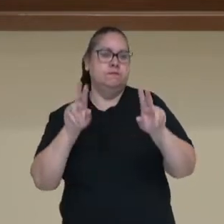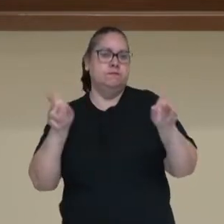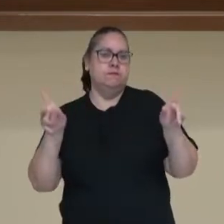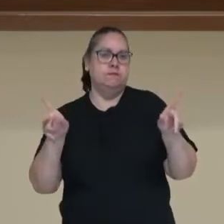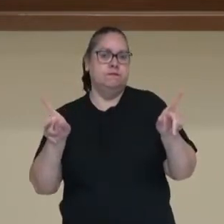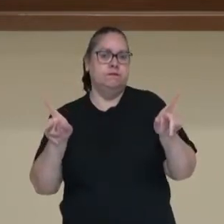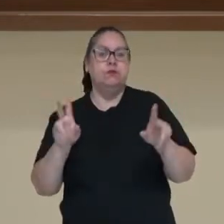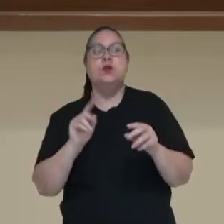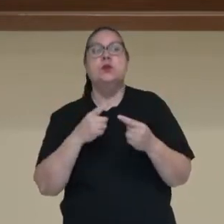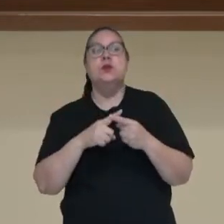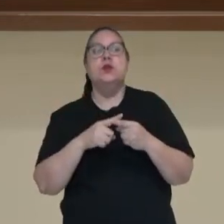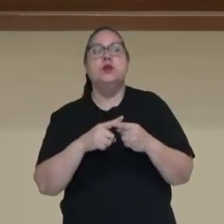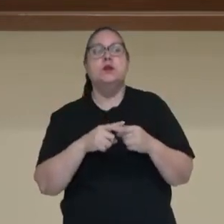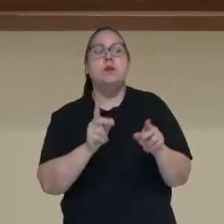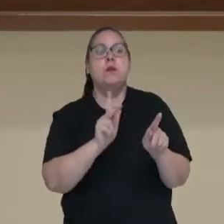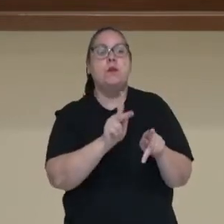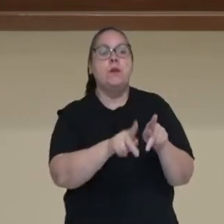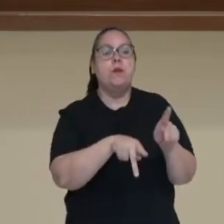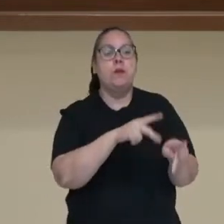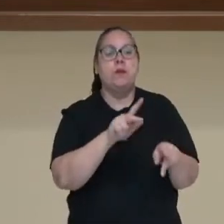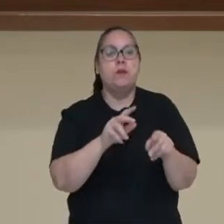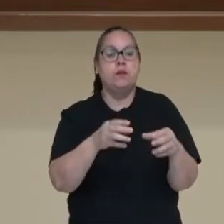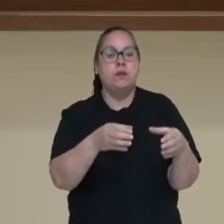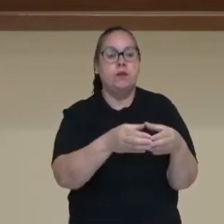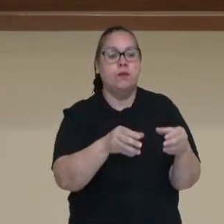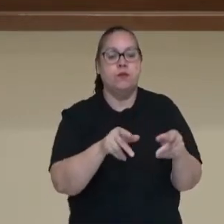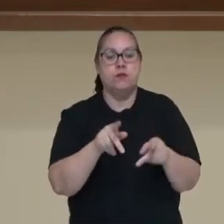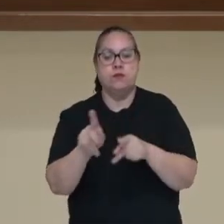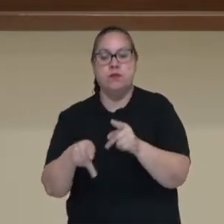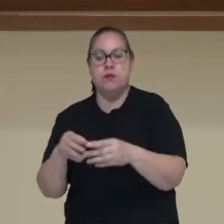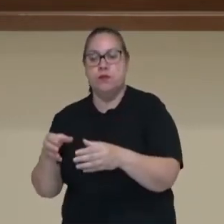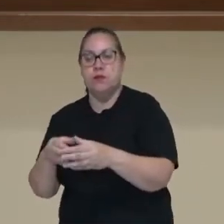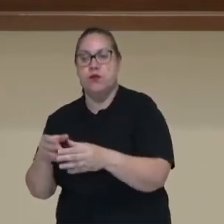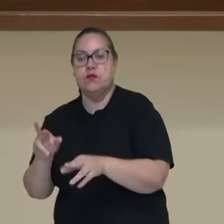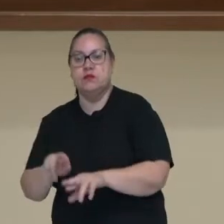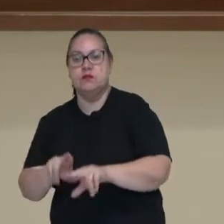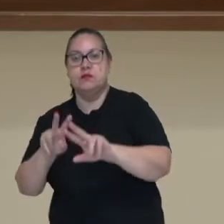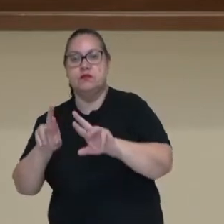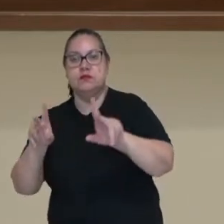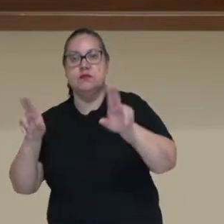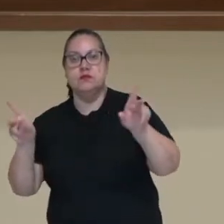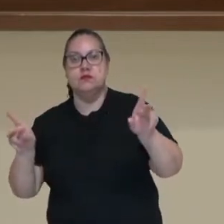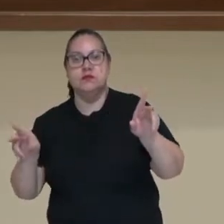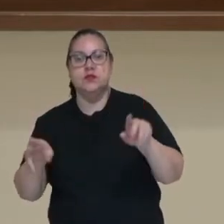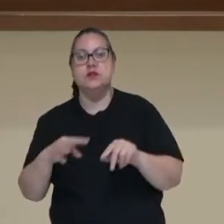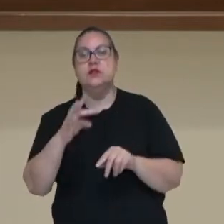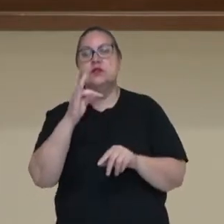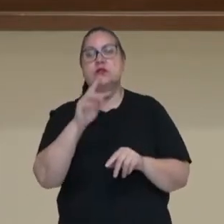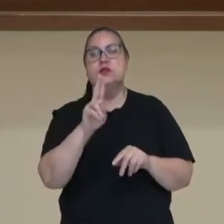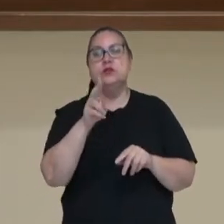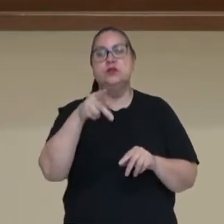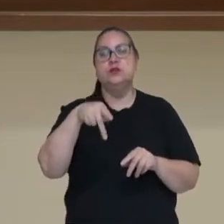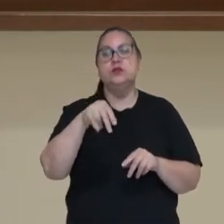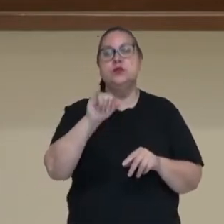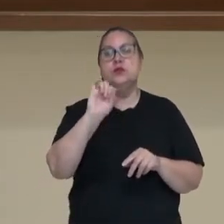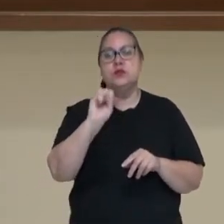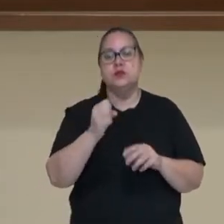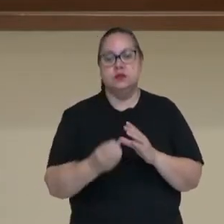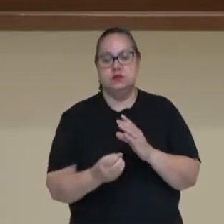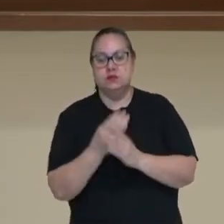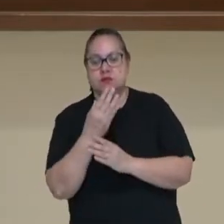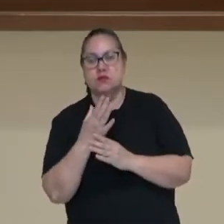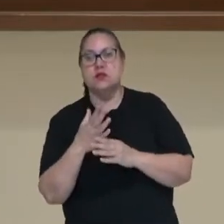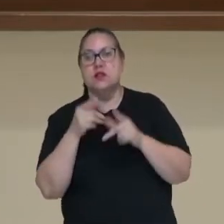são povos diferentes. Né? Tupis, inclusive do próprio longo tronco linguístico, poderia